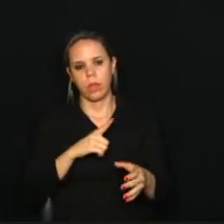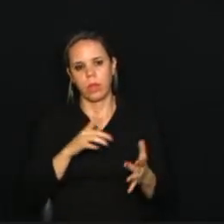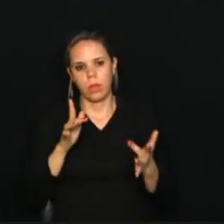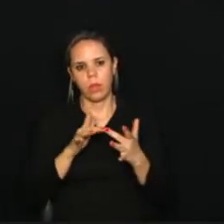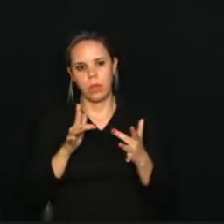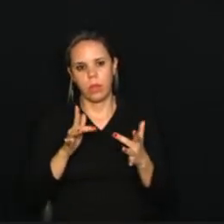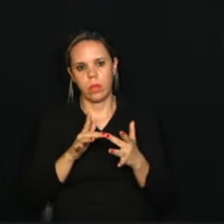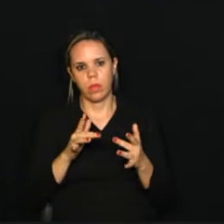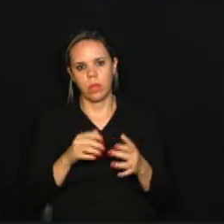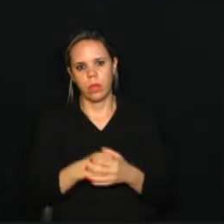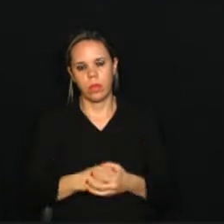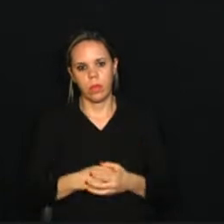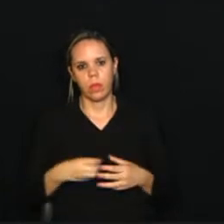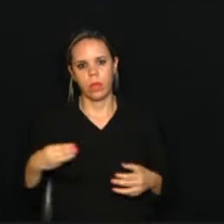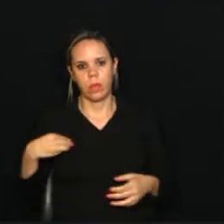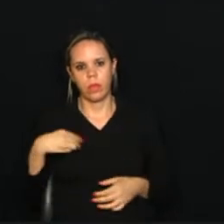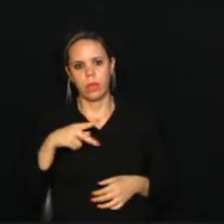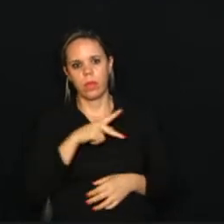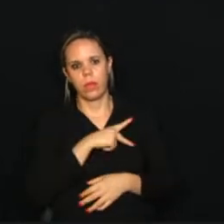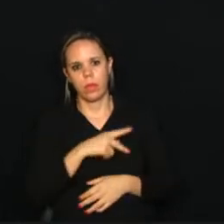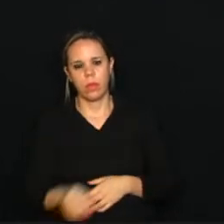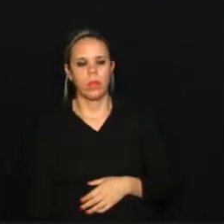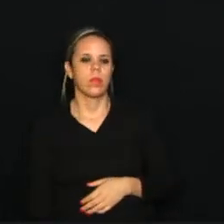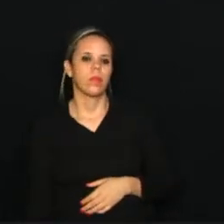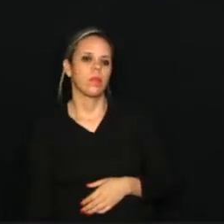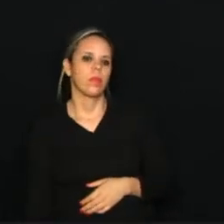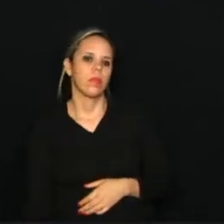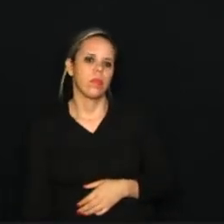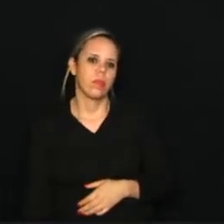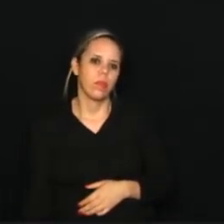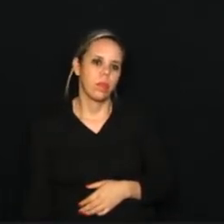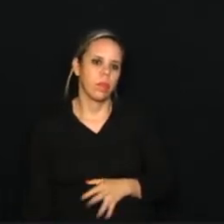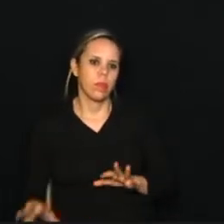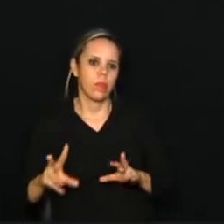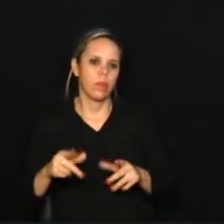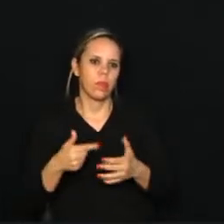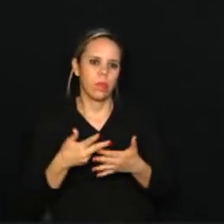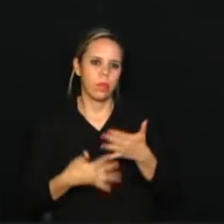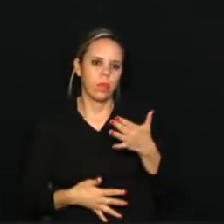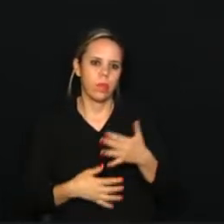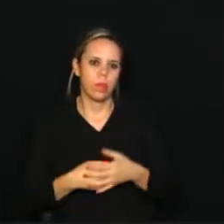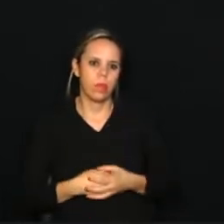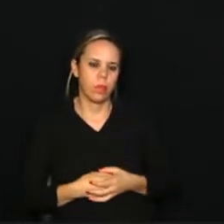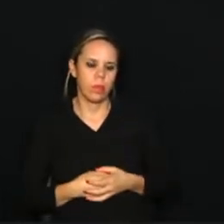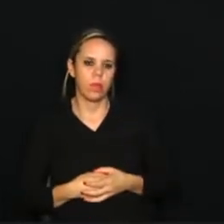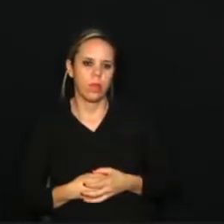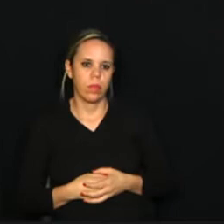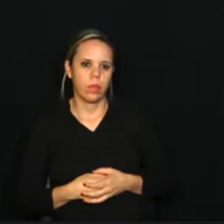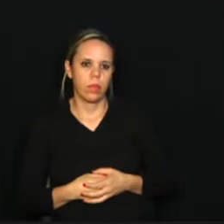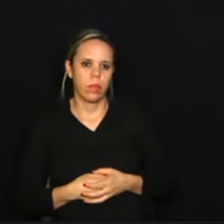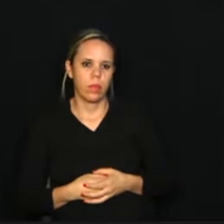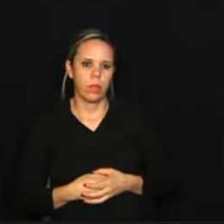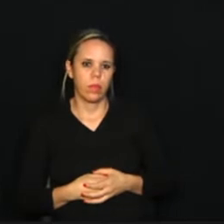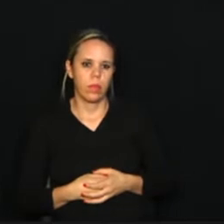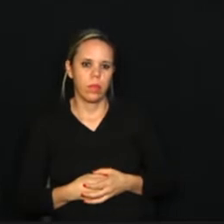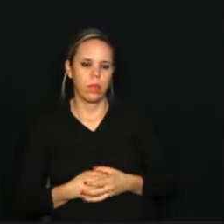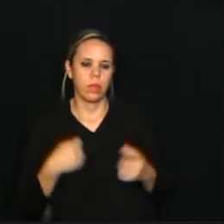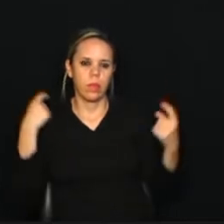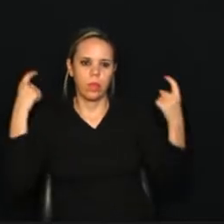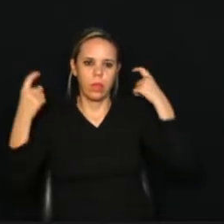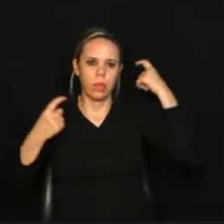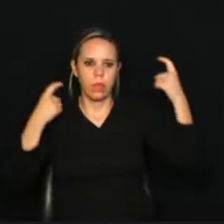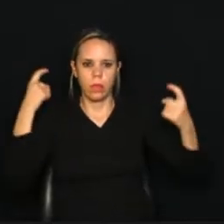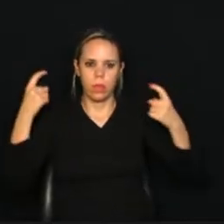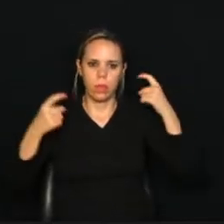também com o Ministério Público e todos os demais. A preocupação